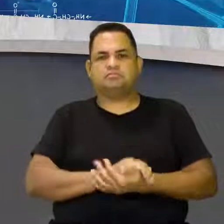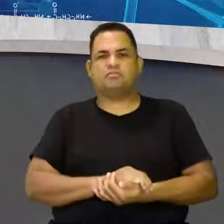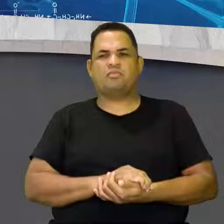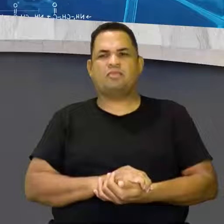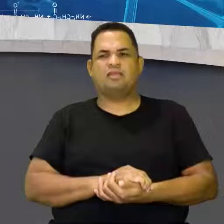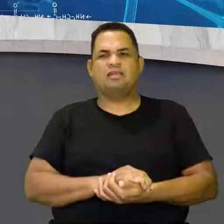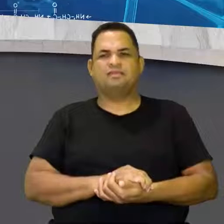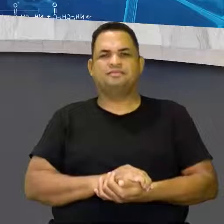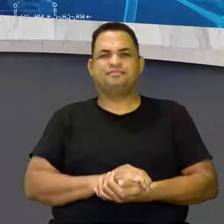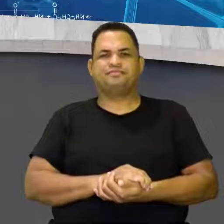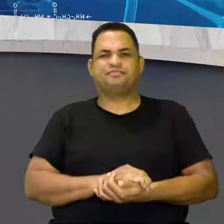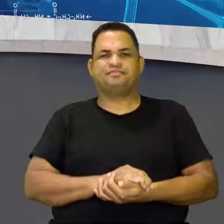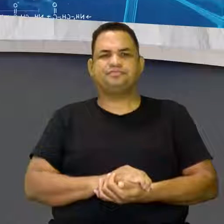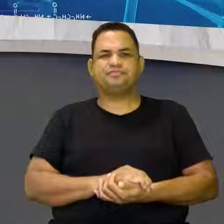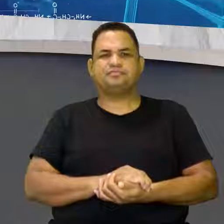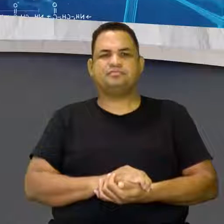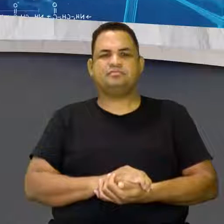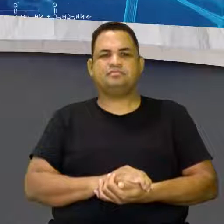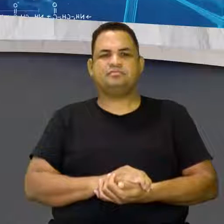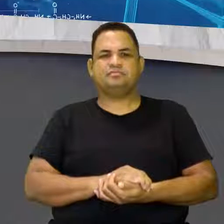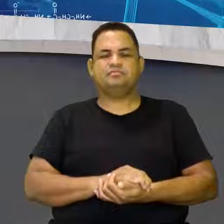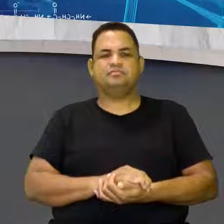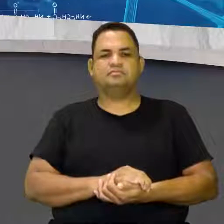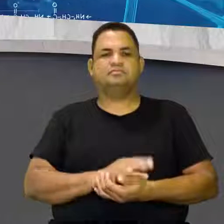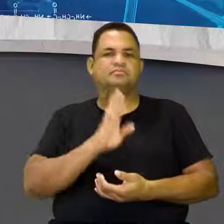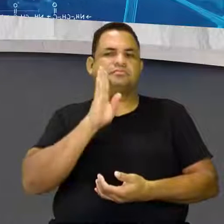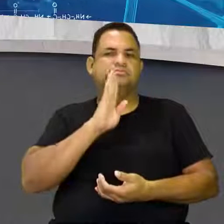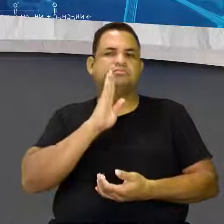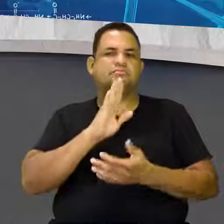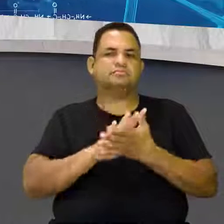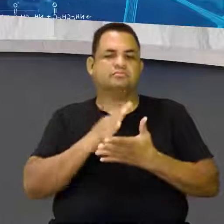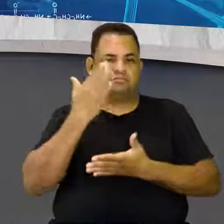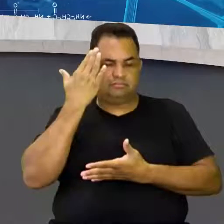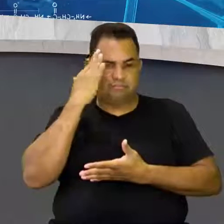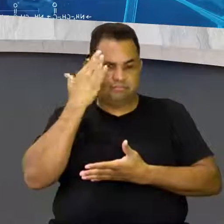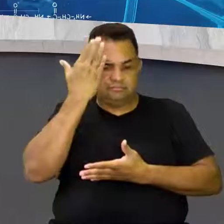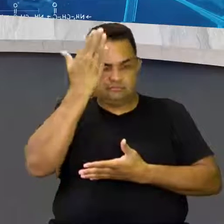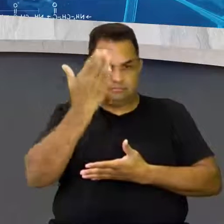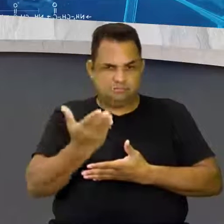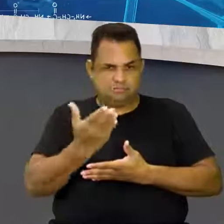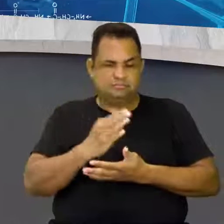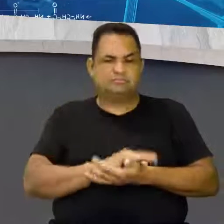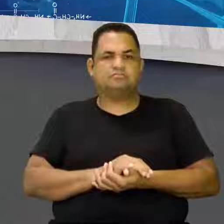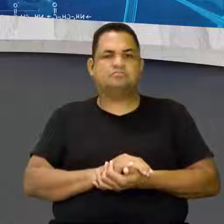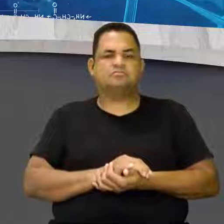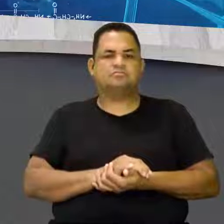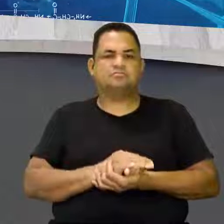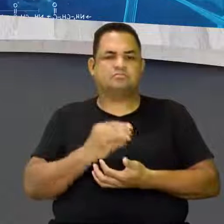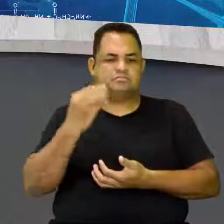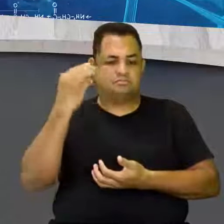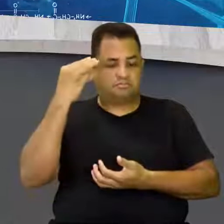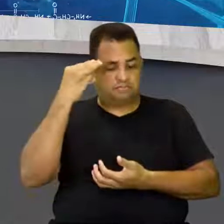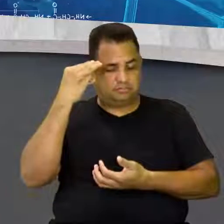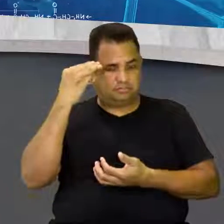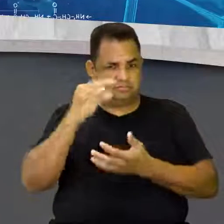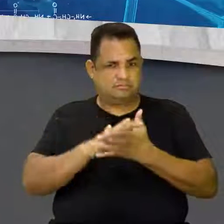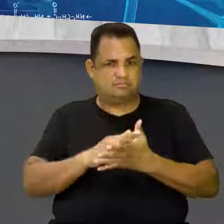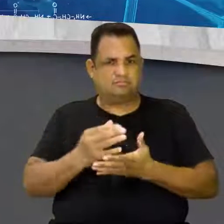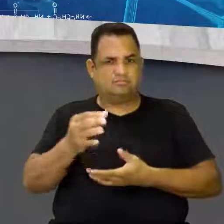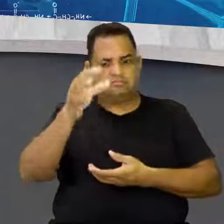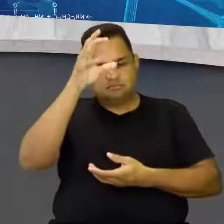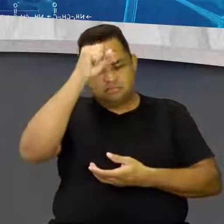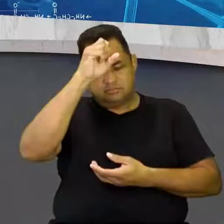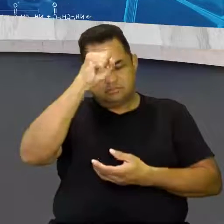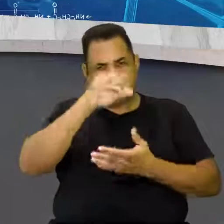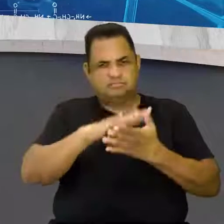É isso aí, meu caro aluno. Que bacana. Deu para ficar bem na memória, gravado